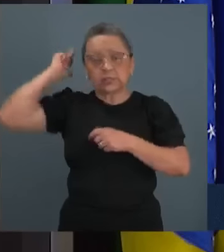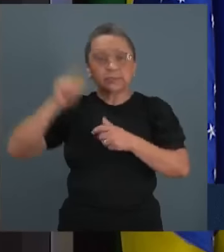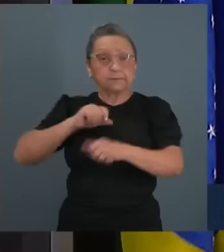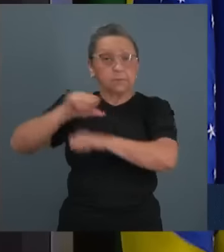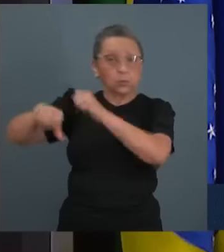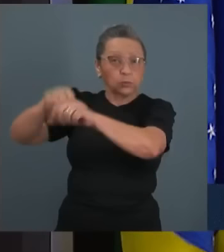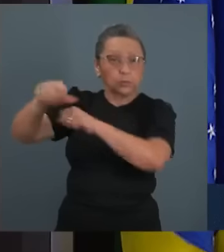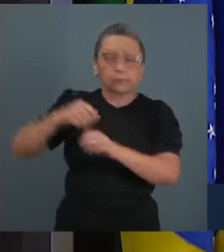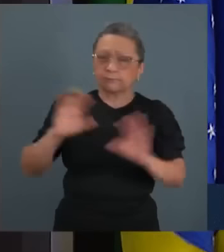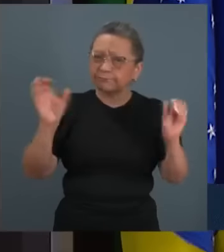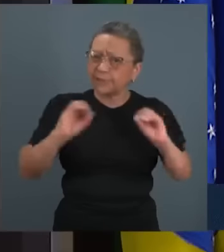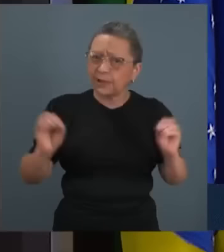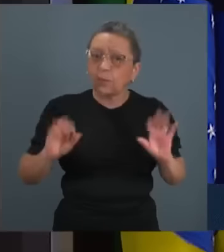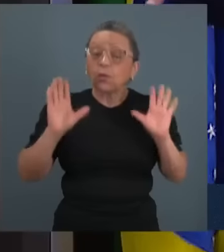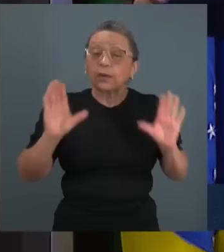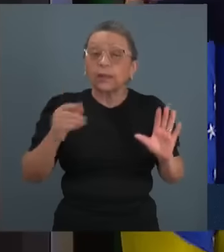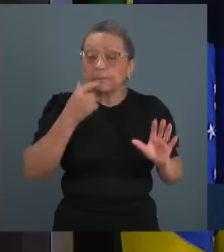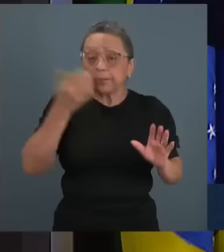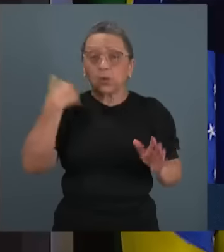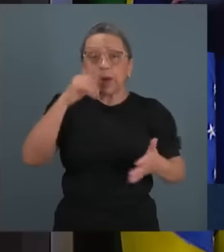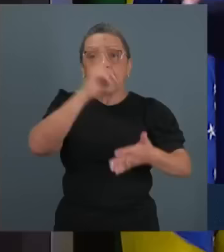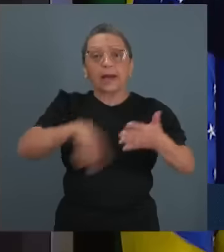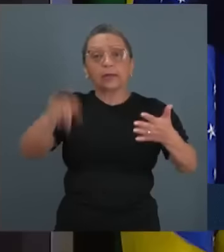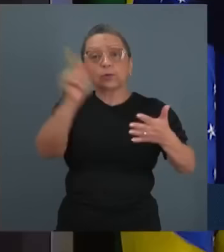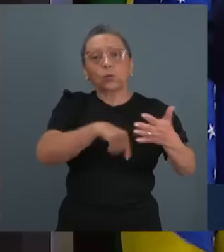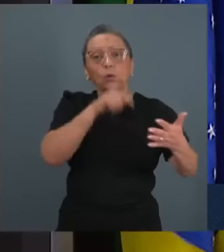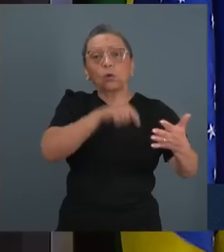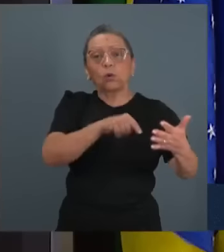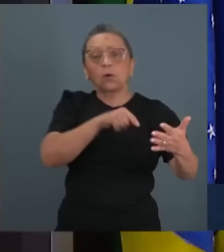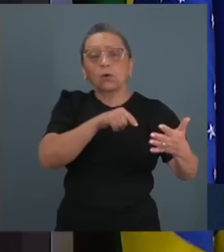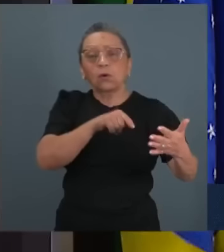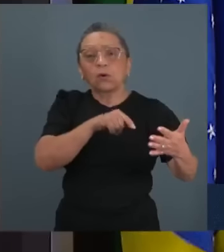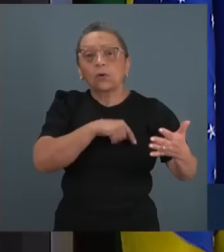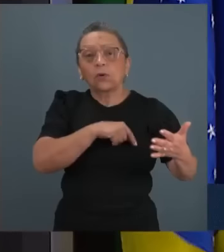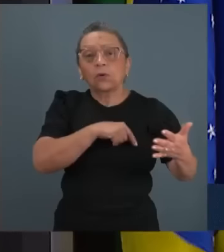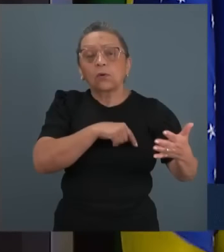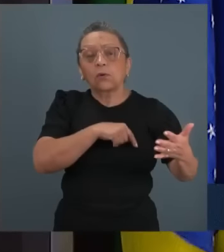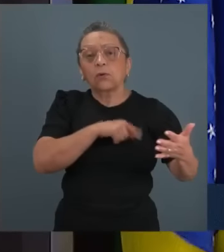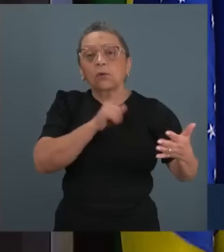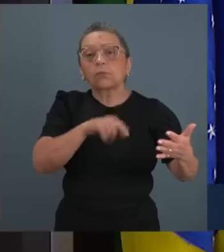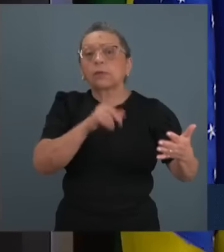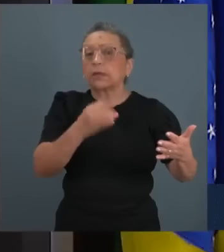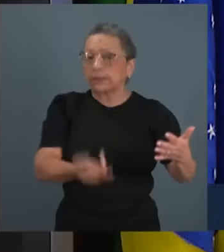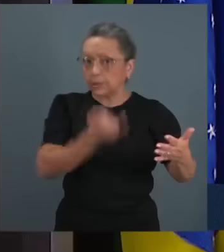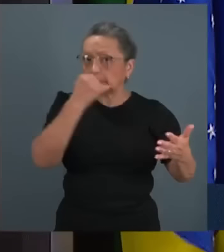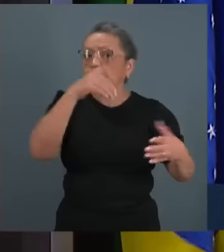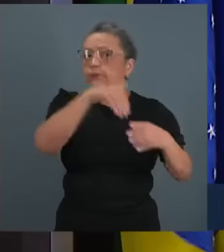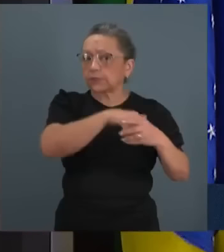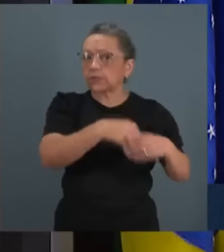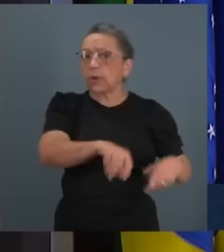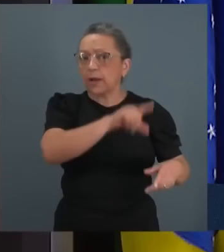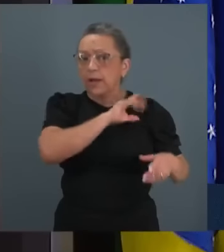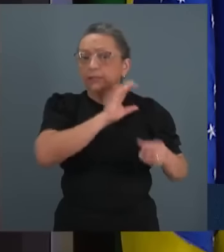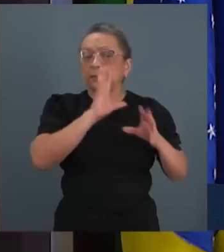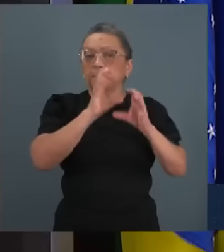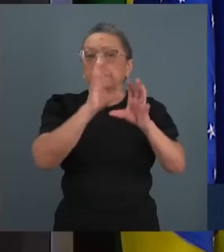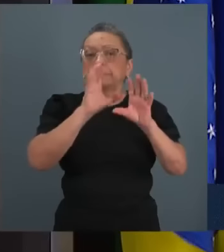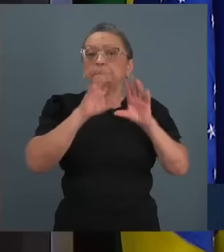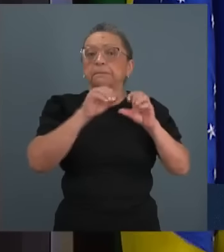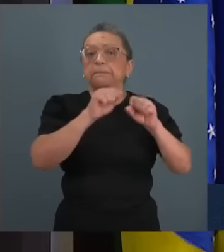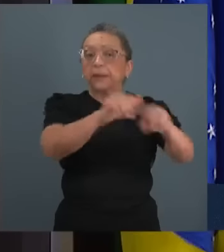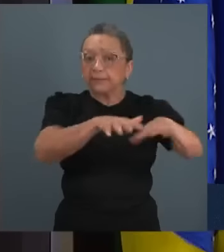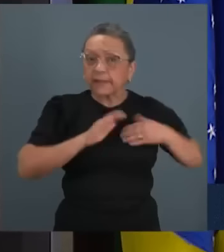mudaram. Acabou de anular com uma simples canetada, importante votação feita pelo plenário da